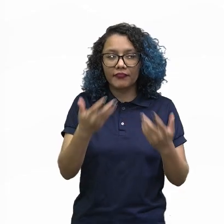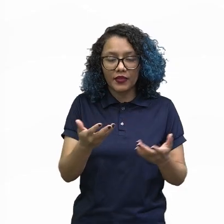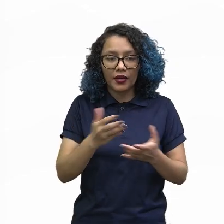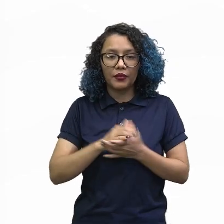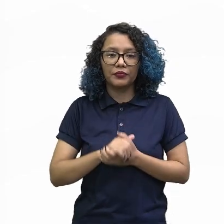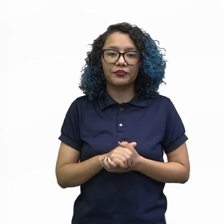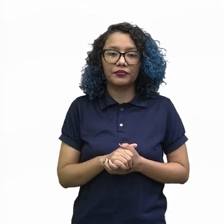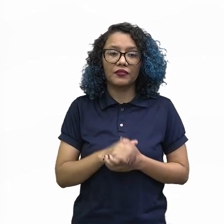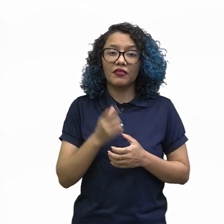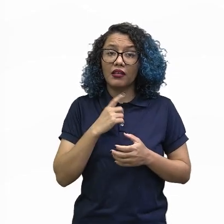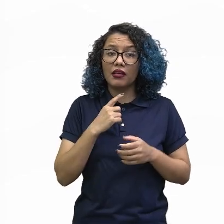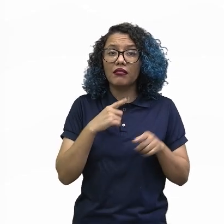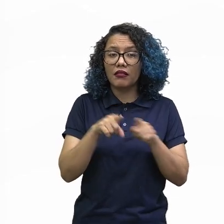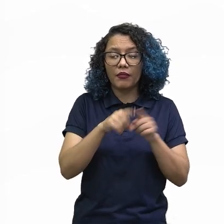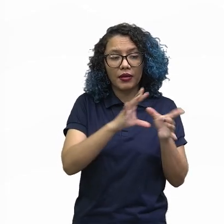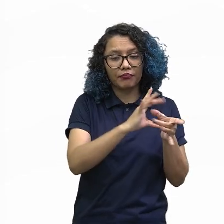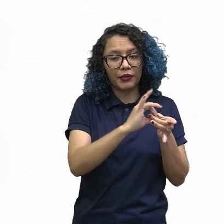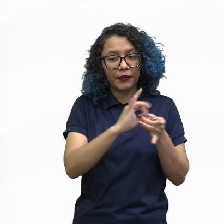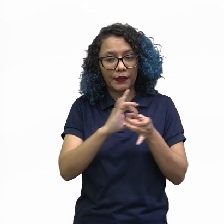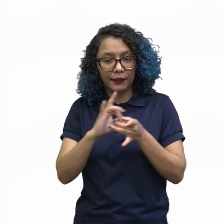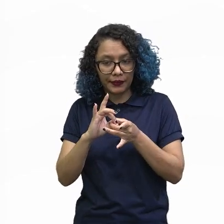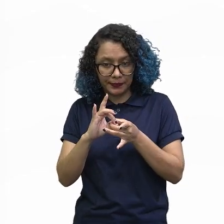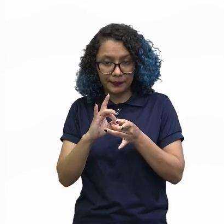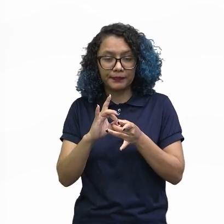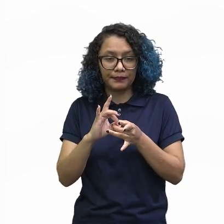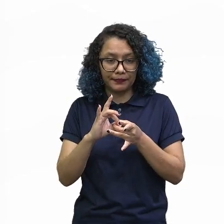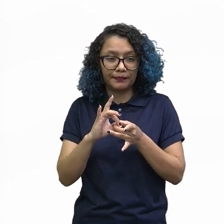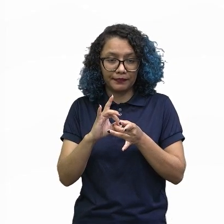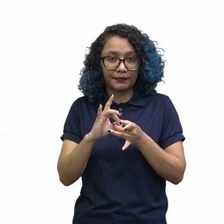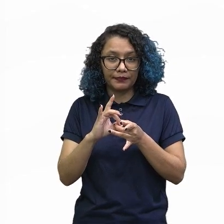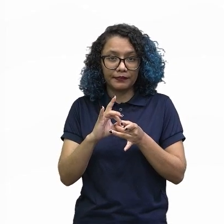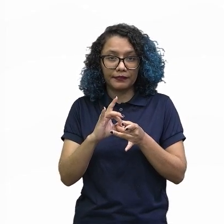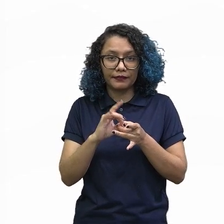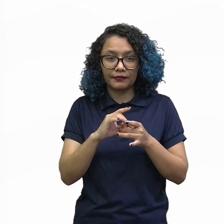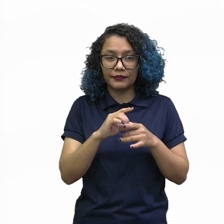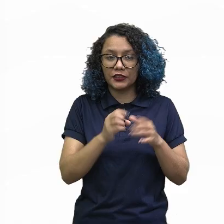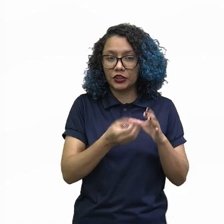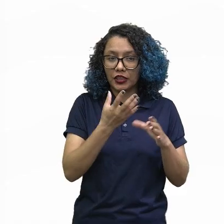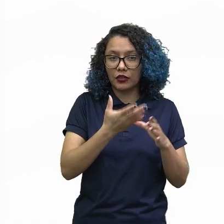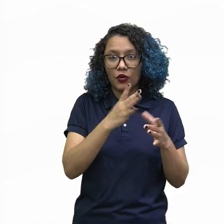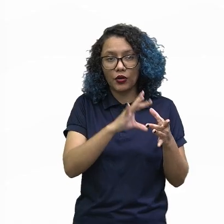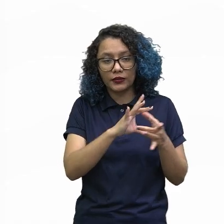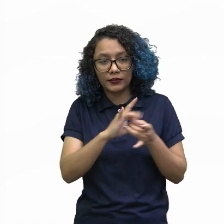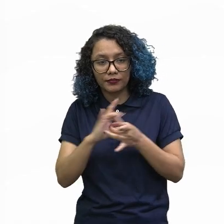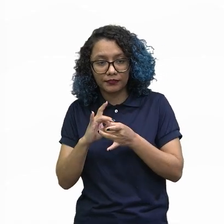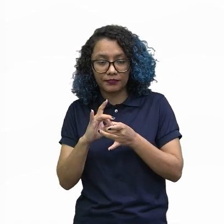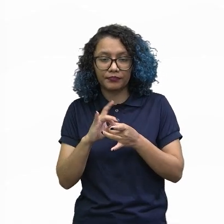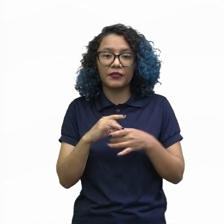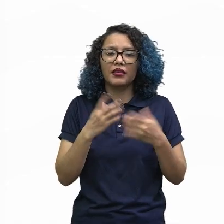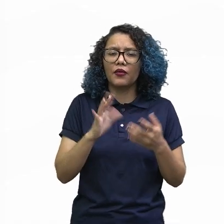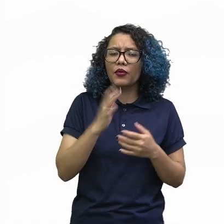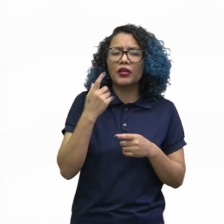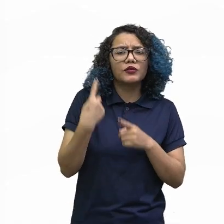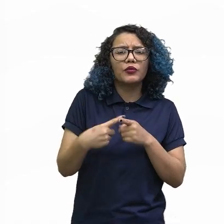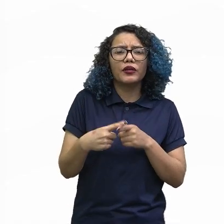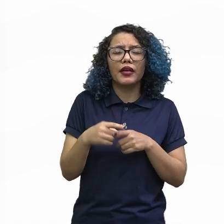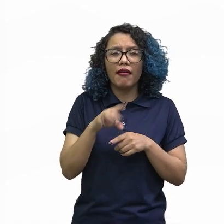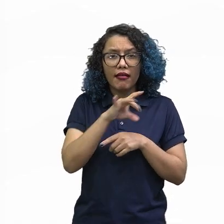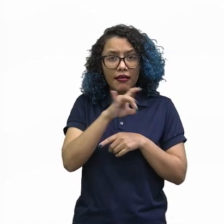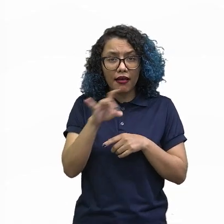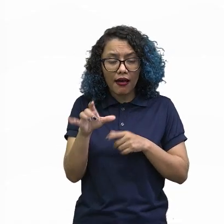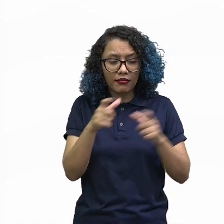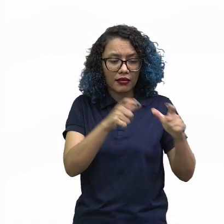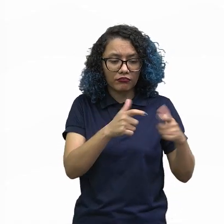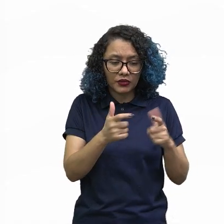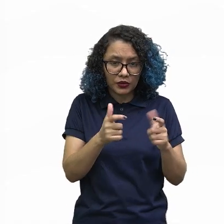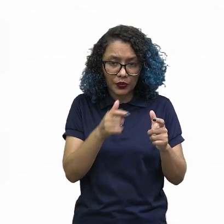feitas associações de geradores. E essas associações, elas ocorrem porque cada circuito elétrico